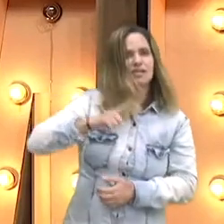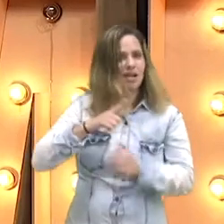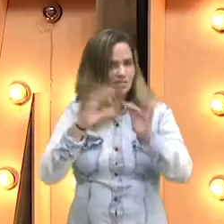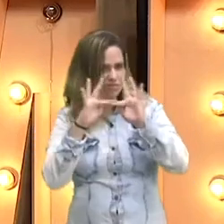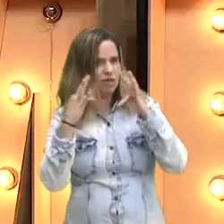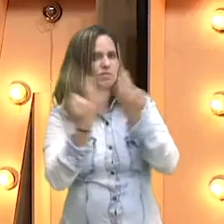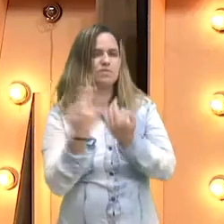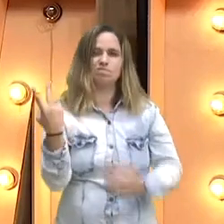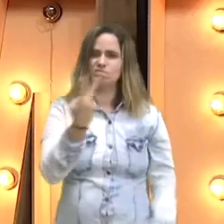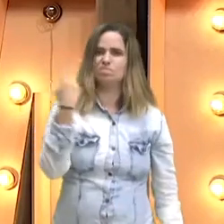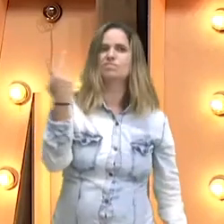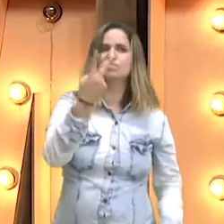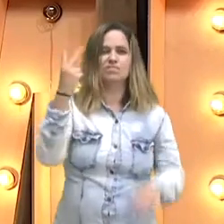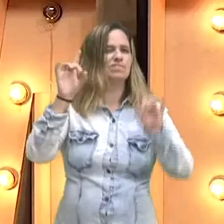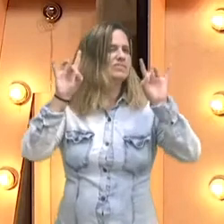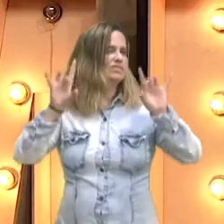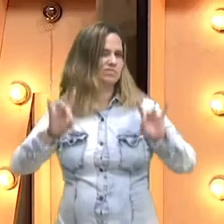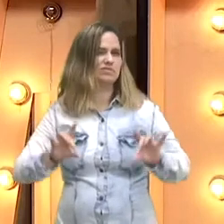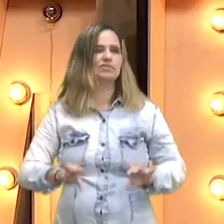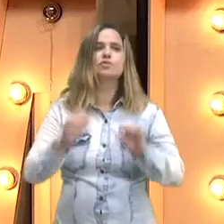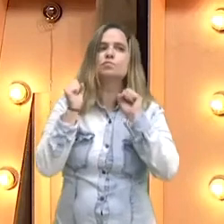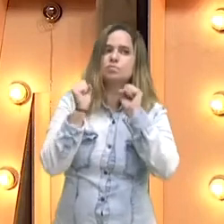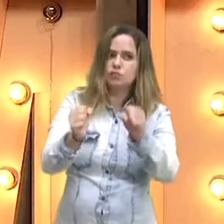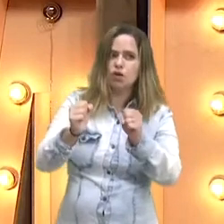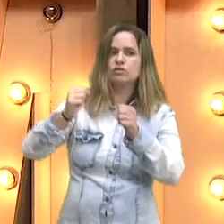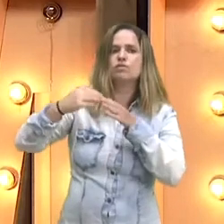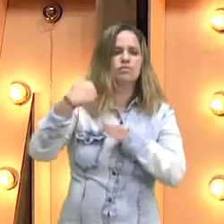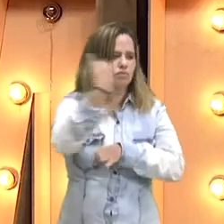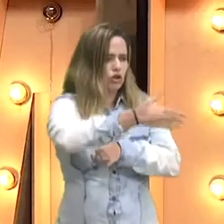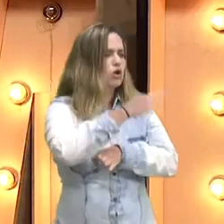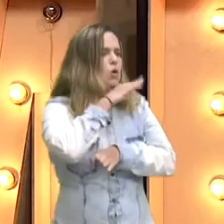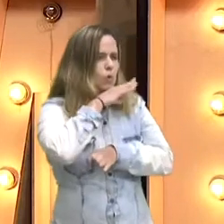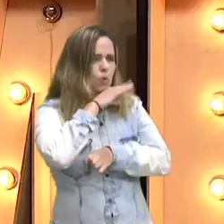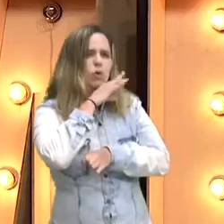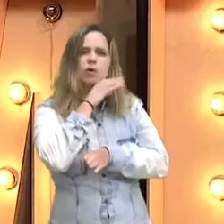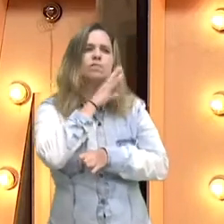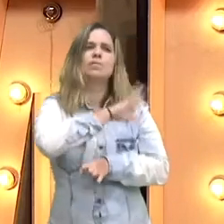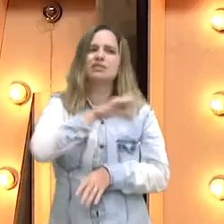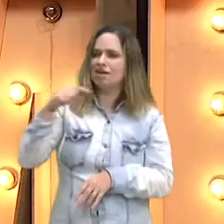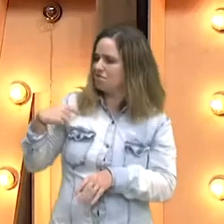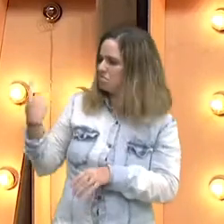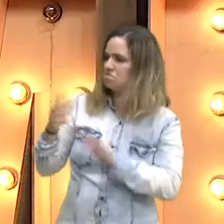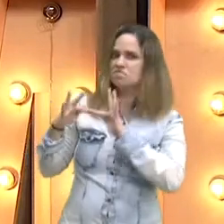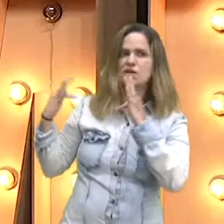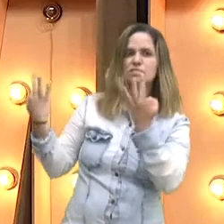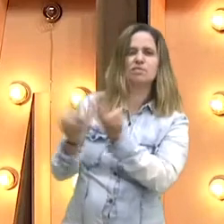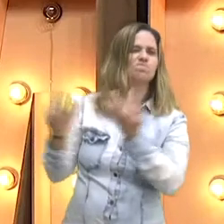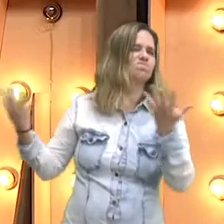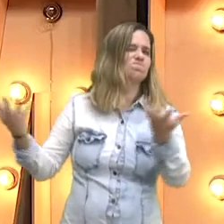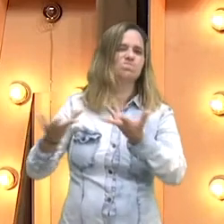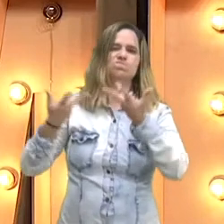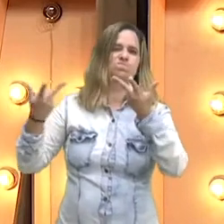uma família. Pode estar tudo ruim do lado de fora, cheio de problema, mas eu tenho uma família. Dá uma olhada no versículo